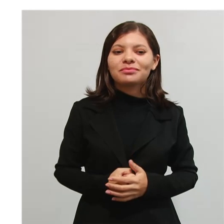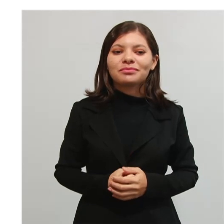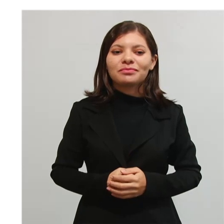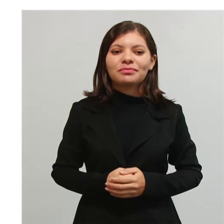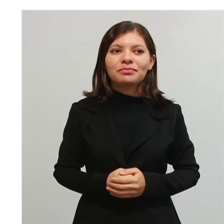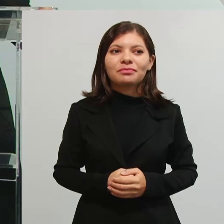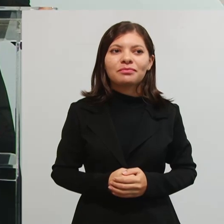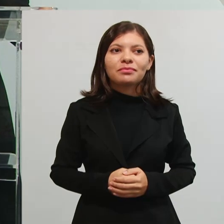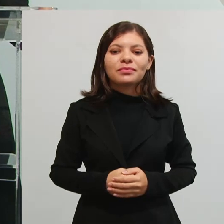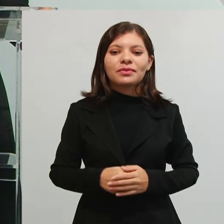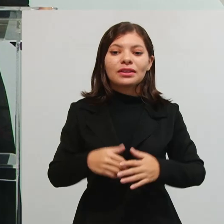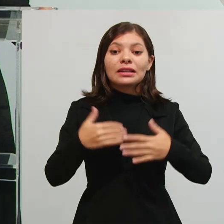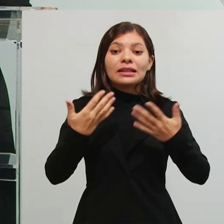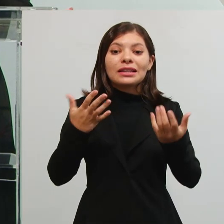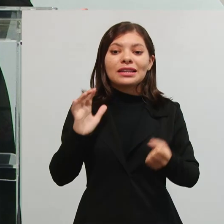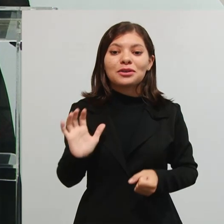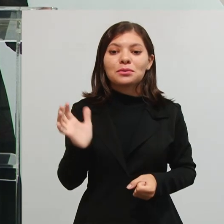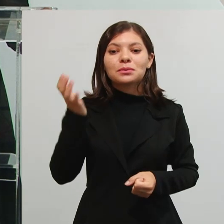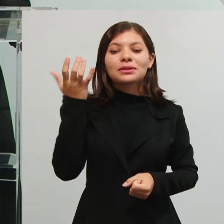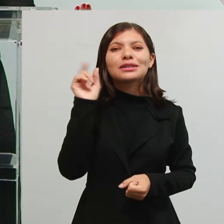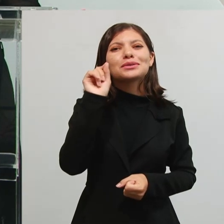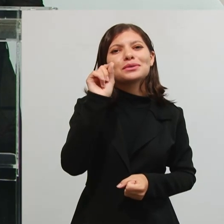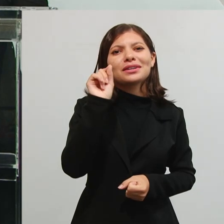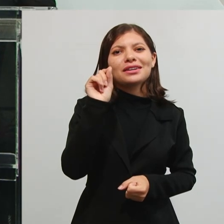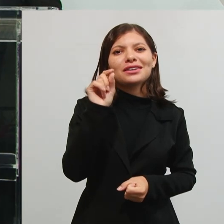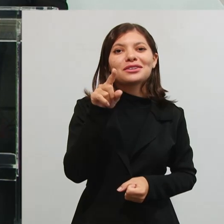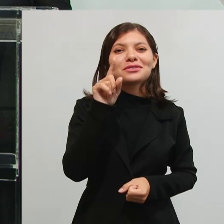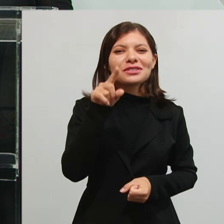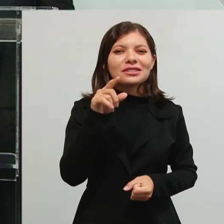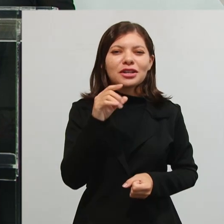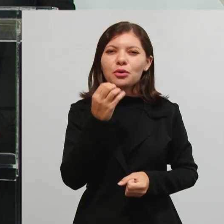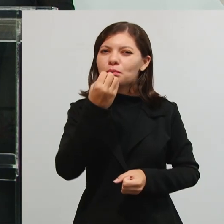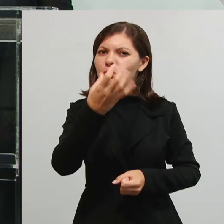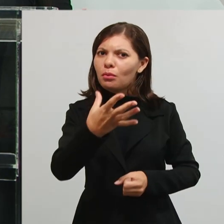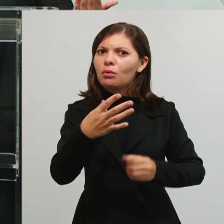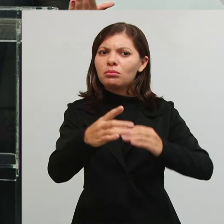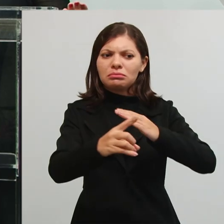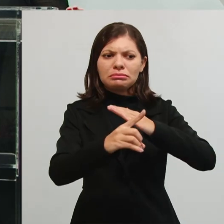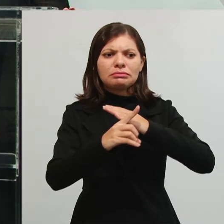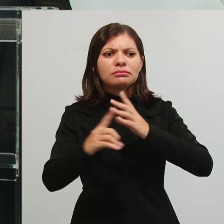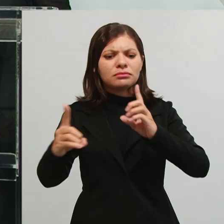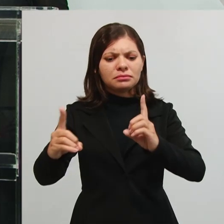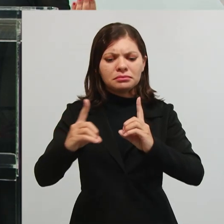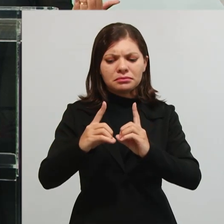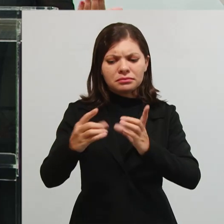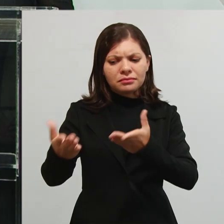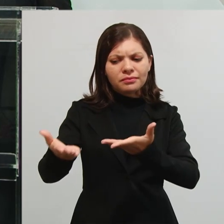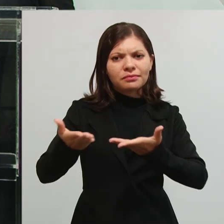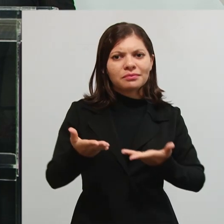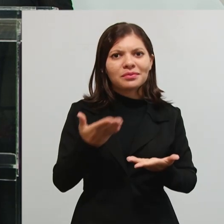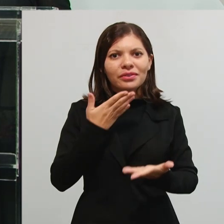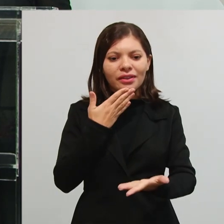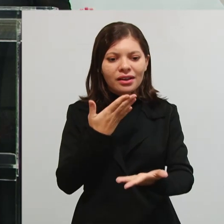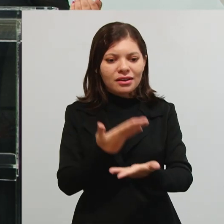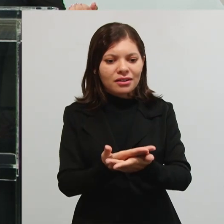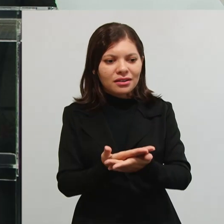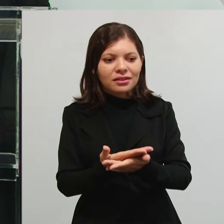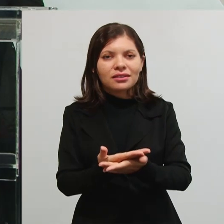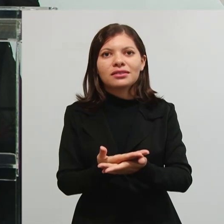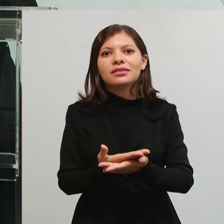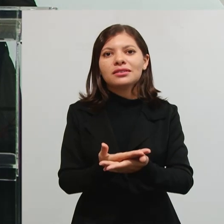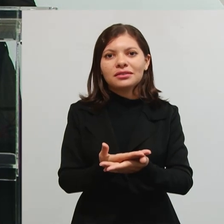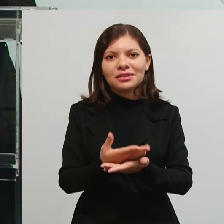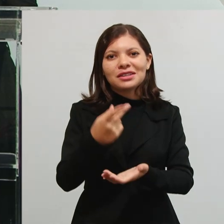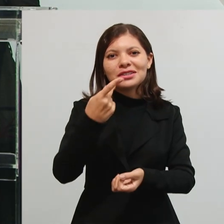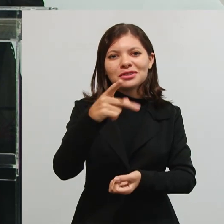E aí o que que acontece quando você faz um bom atendimento você acaba encantando o cliente seja